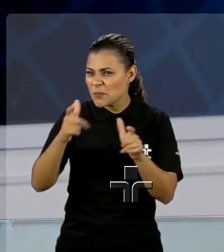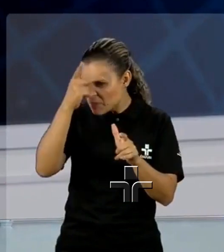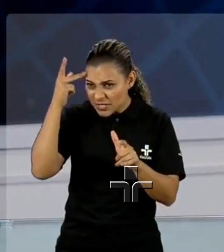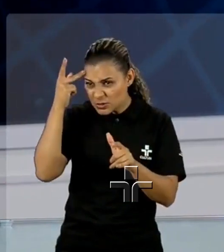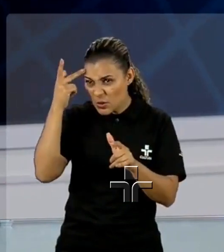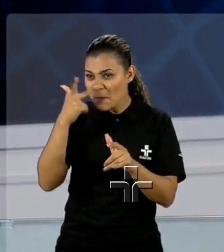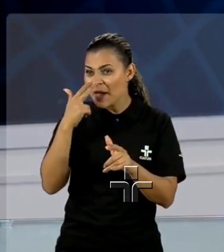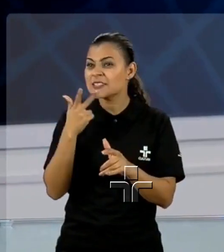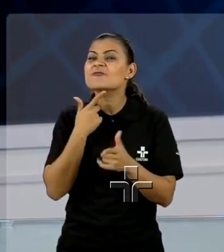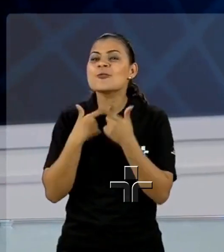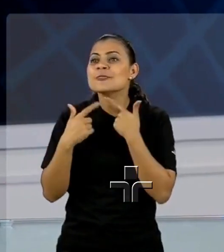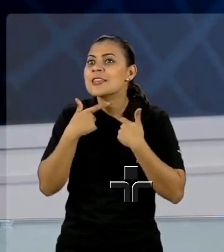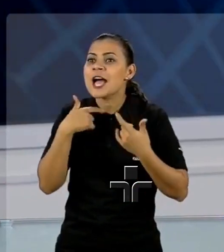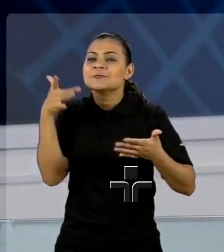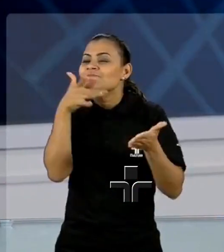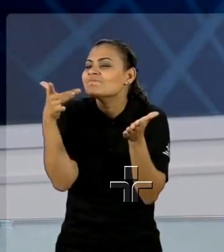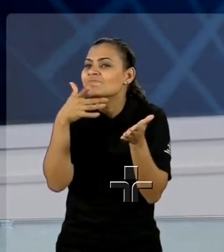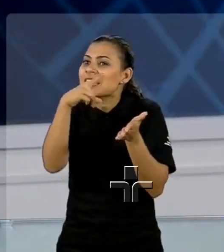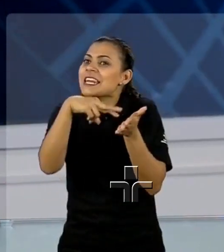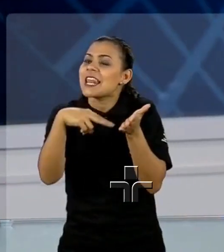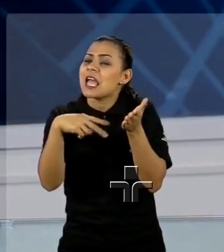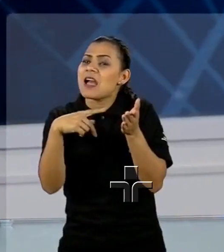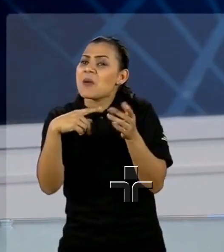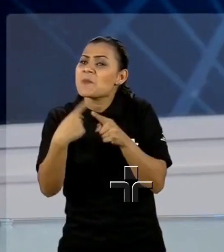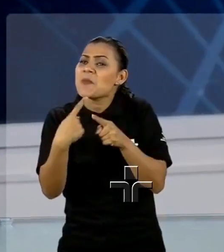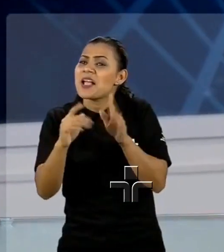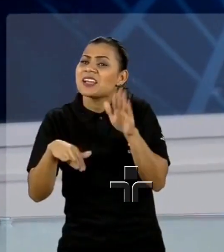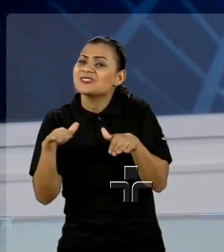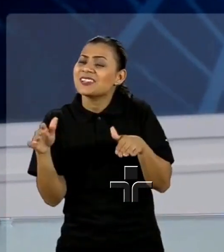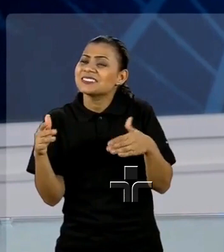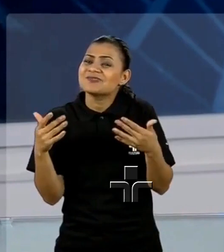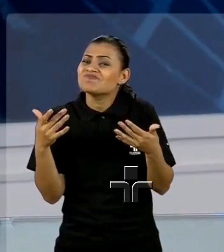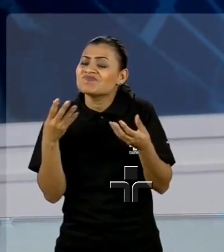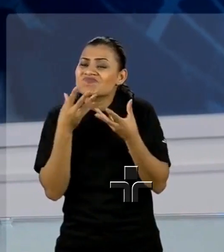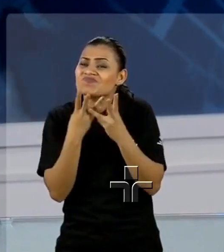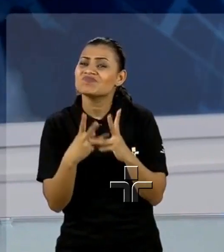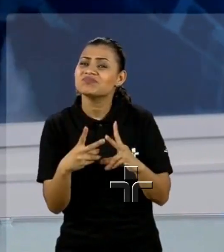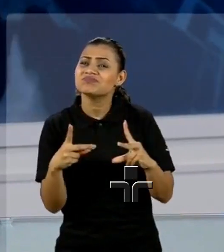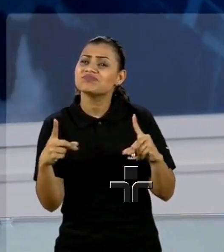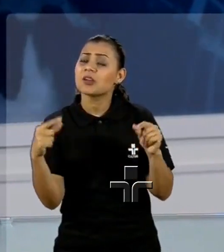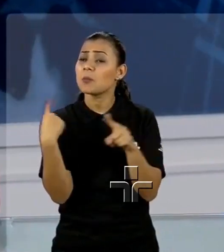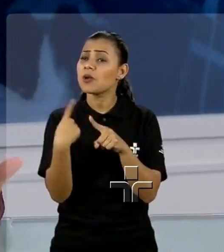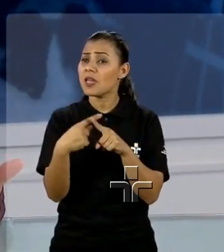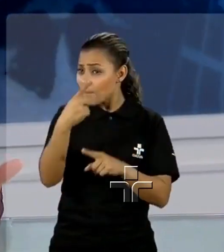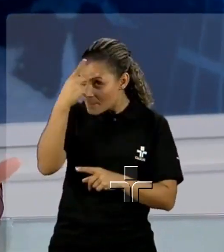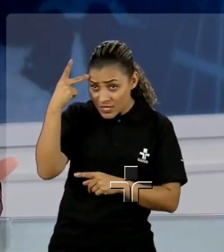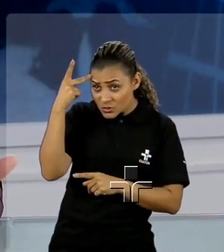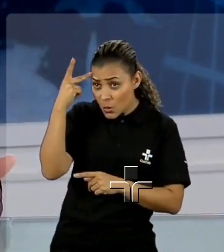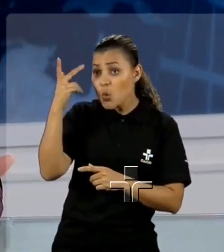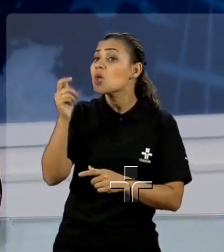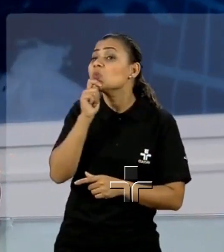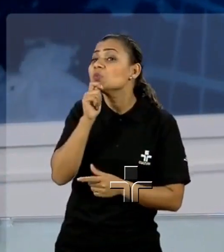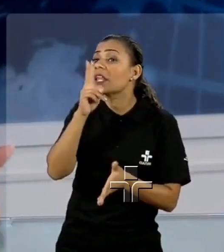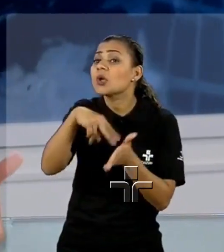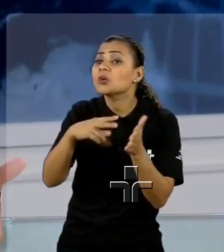da leitura, porque muitas vezes o debate da leitura acontece, inclusive com pessoas que não têm o hábito da